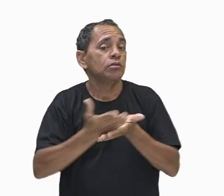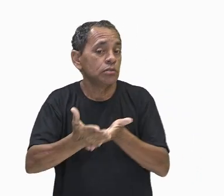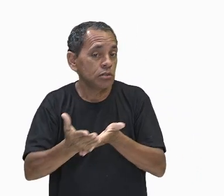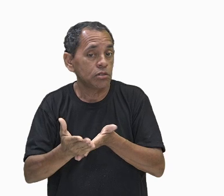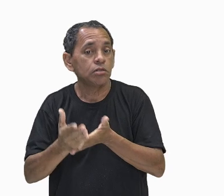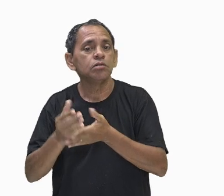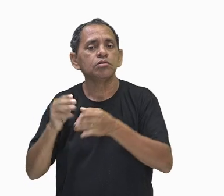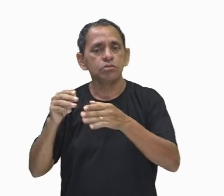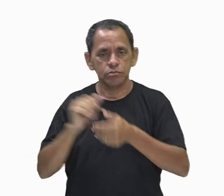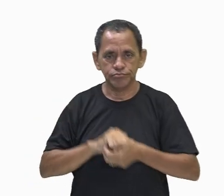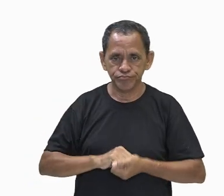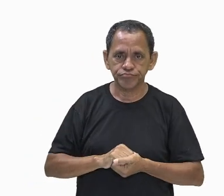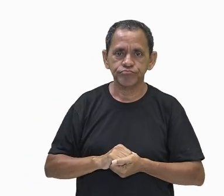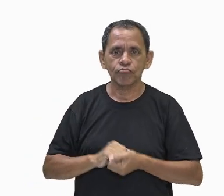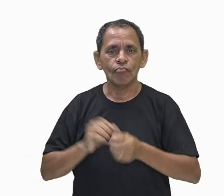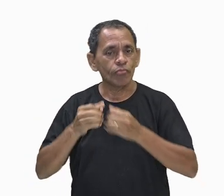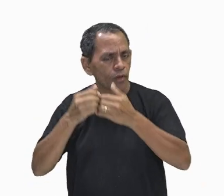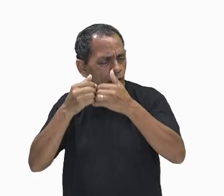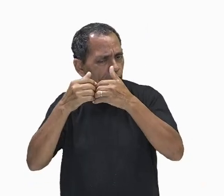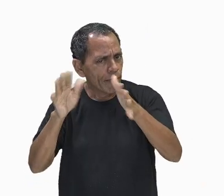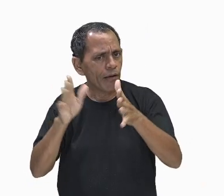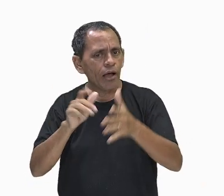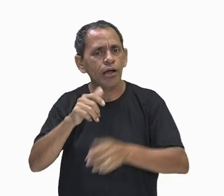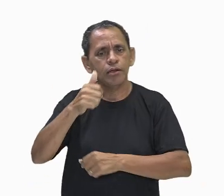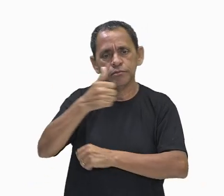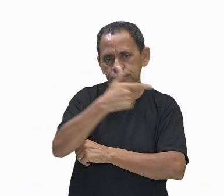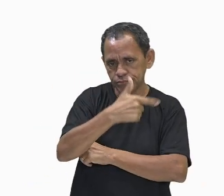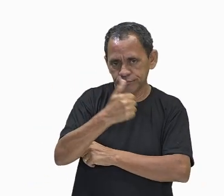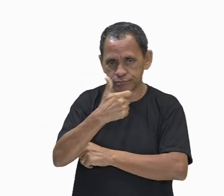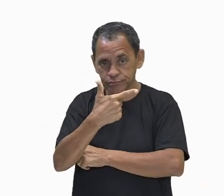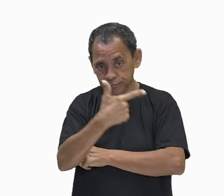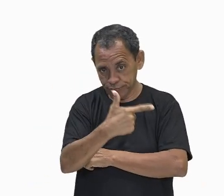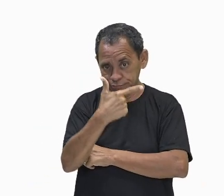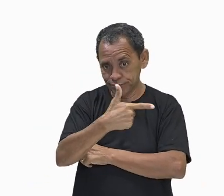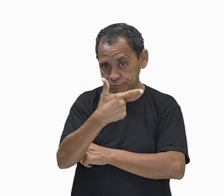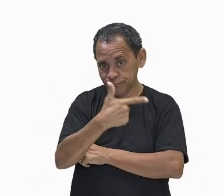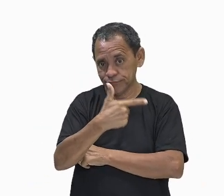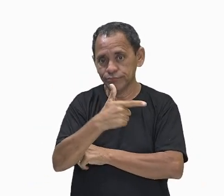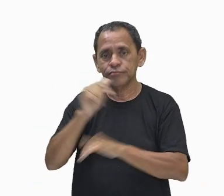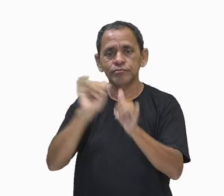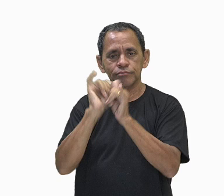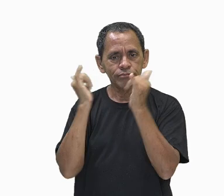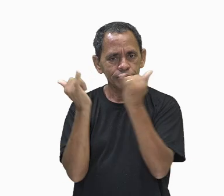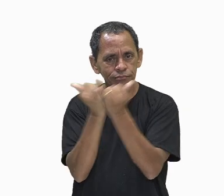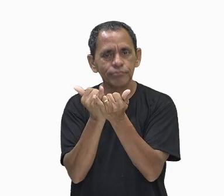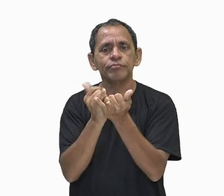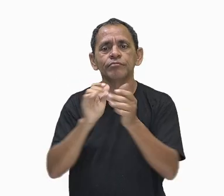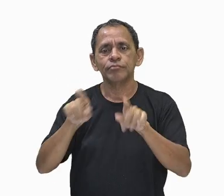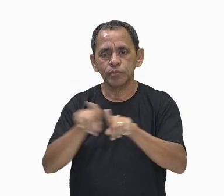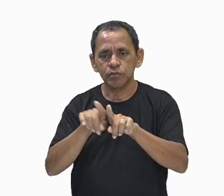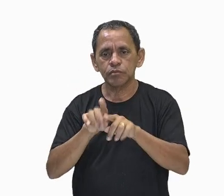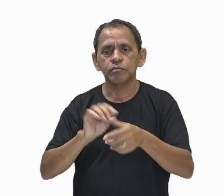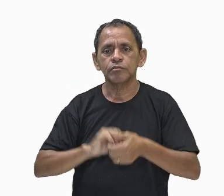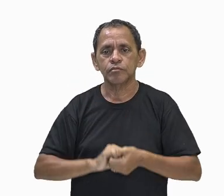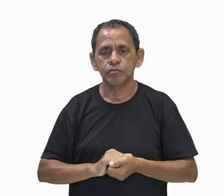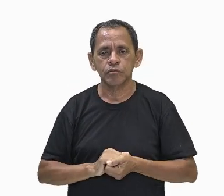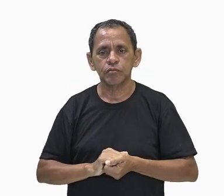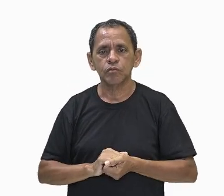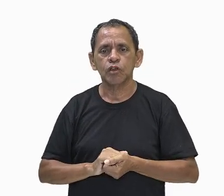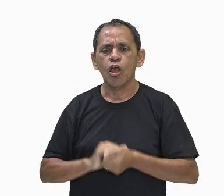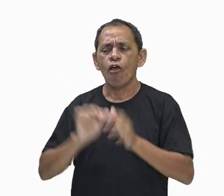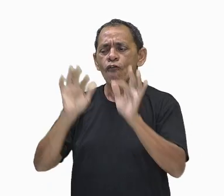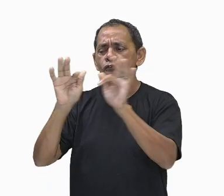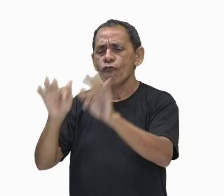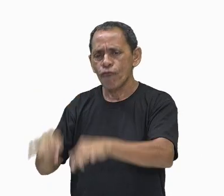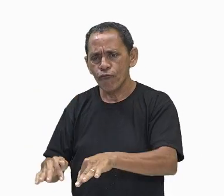e inaugurando a 12ª dinastia egípcia. O novo imperador coloca um fim no período agitado